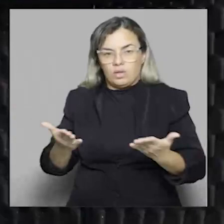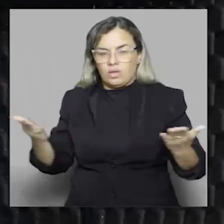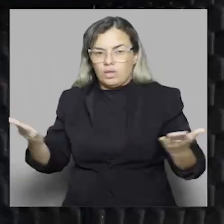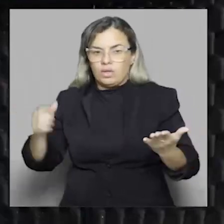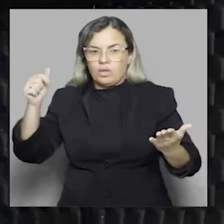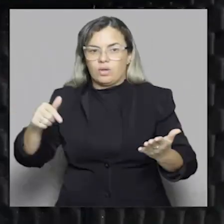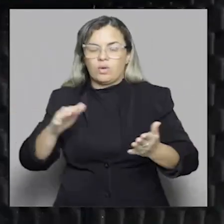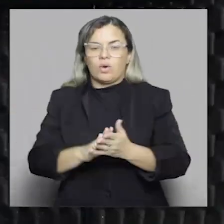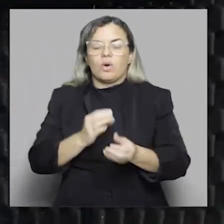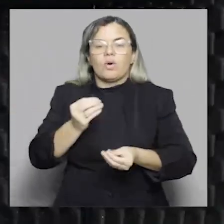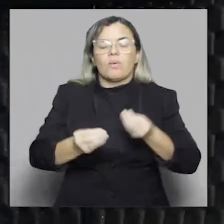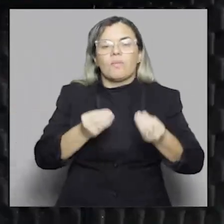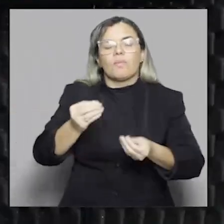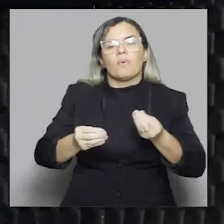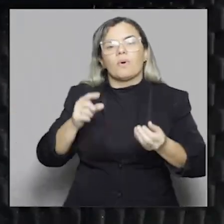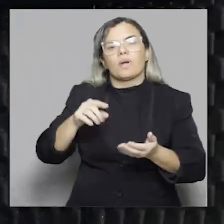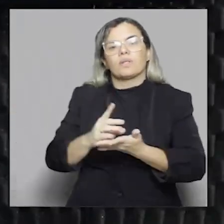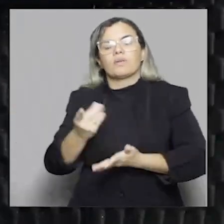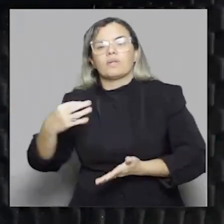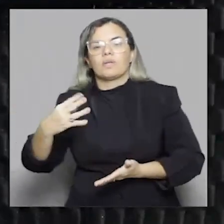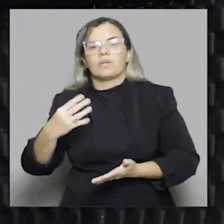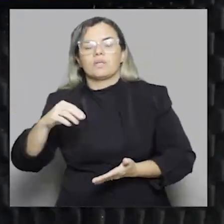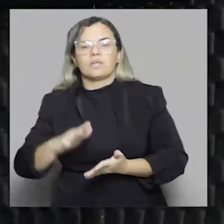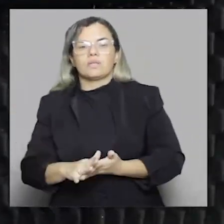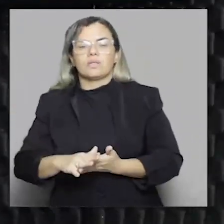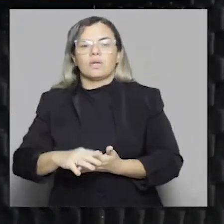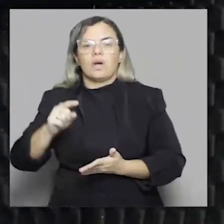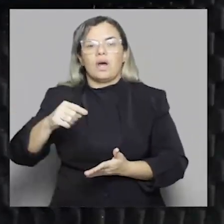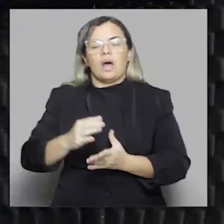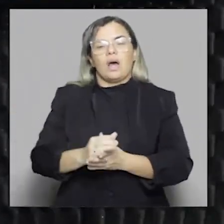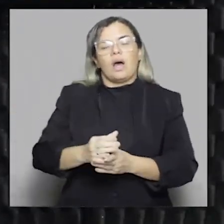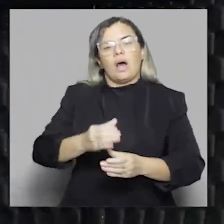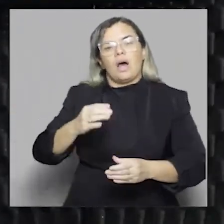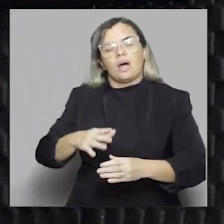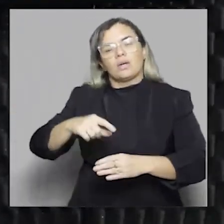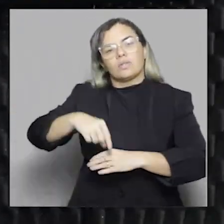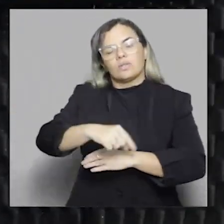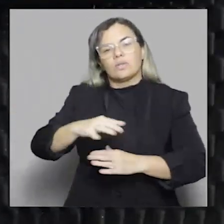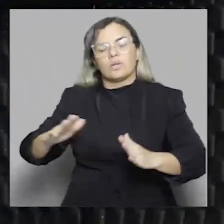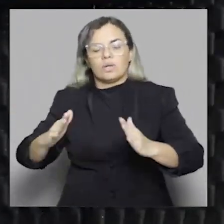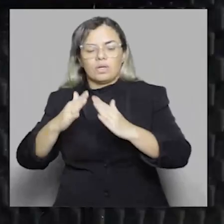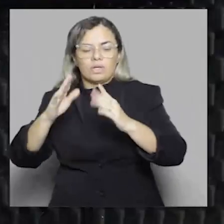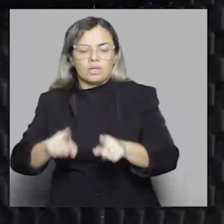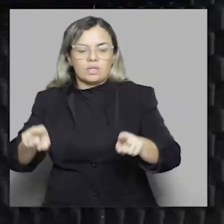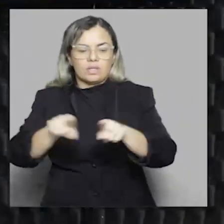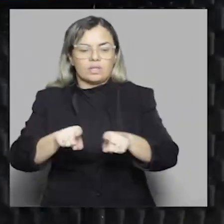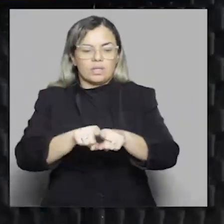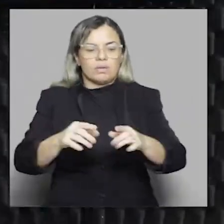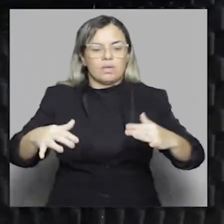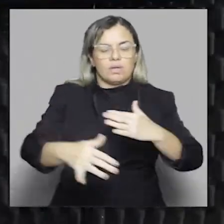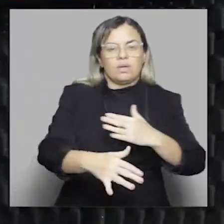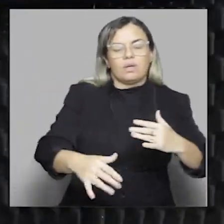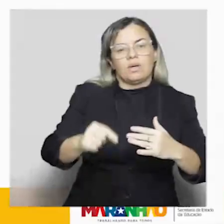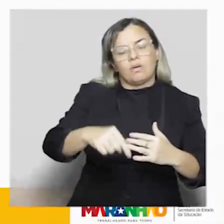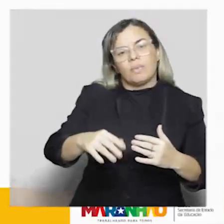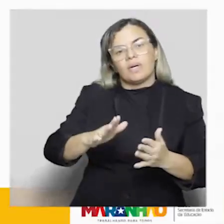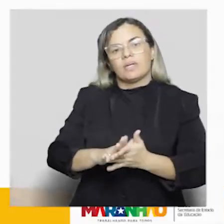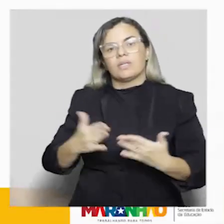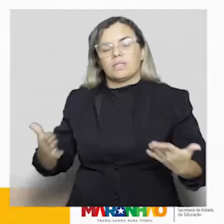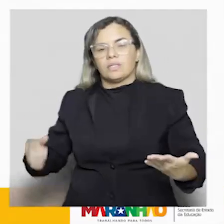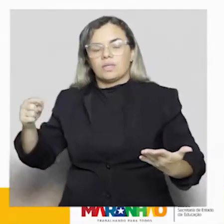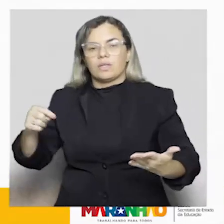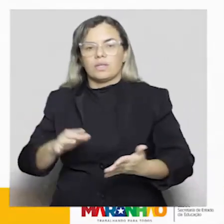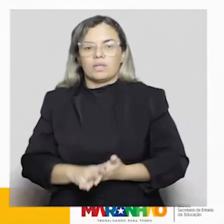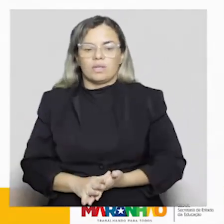como design, arquitetura, urbanismo e decoração. E a arte naif, o nome é um nome